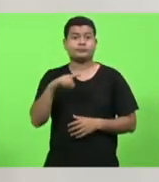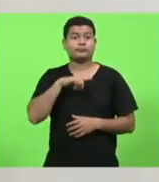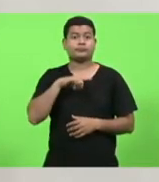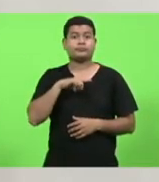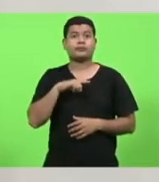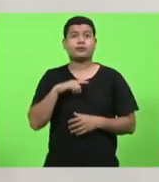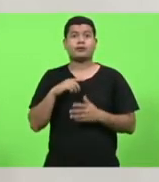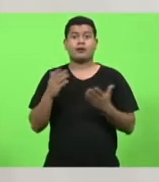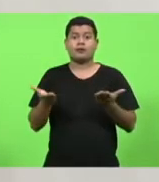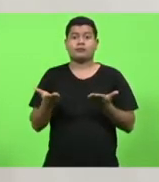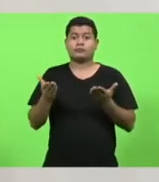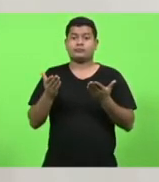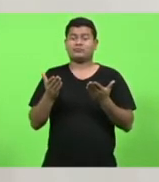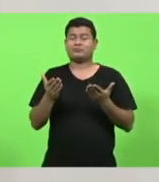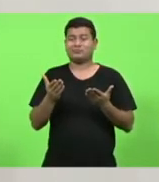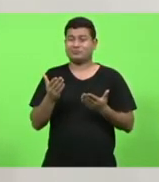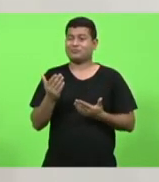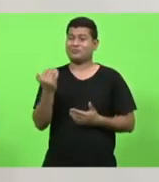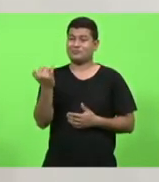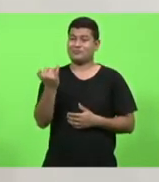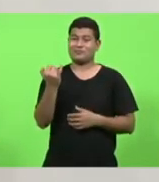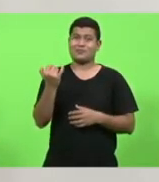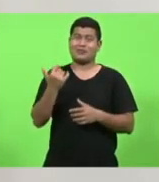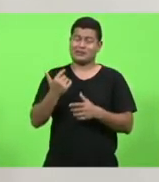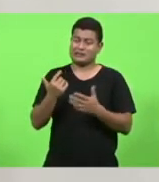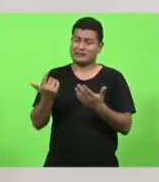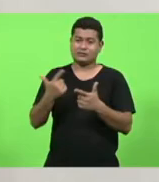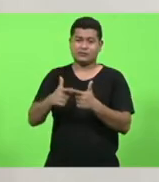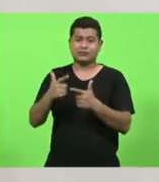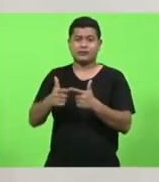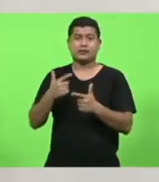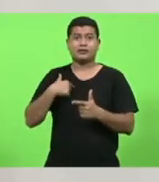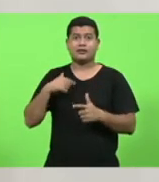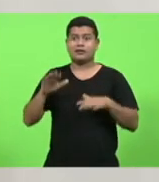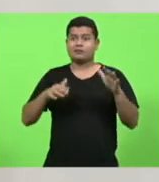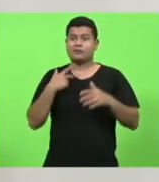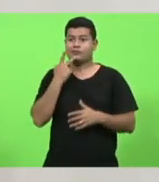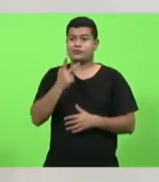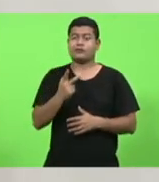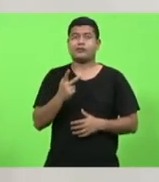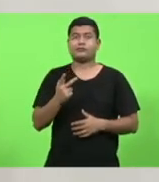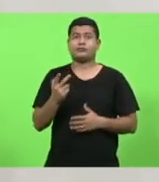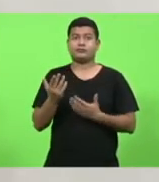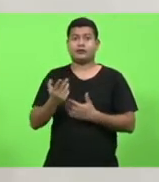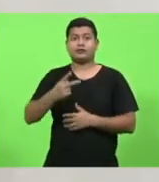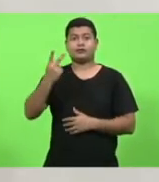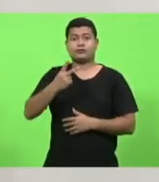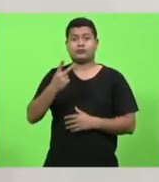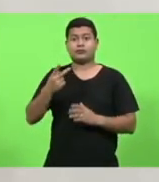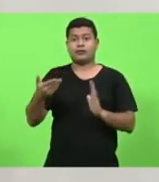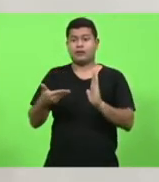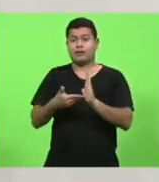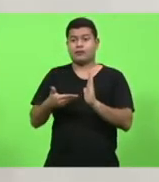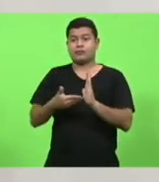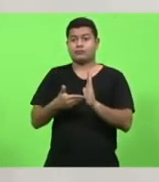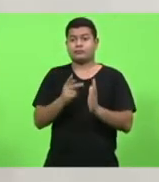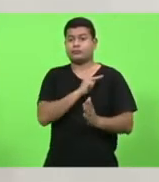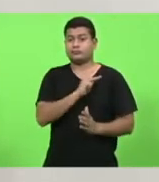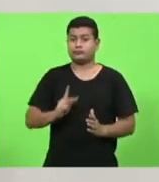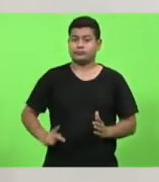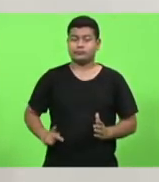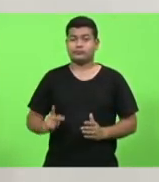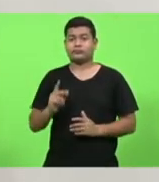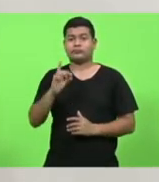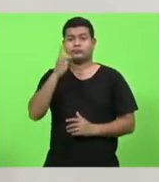um grande lema, podemos até dizer que deveria ser um mantra, no qual o vice-presidente da Câmara dos Deputados, ele coloca com